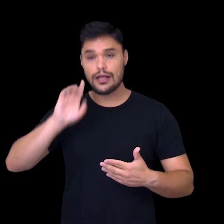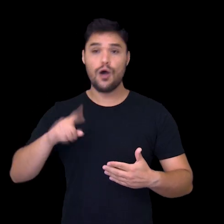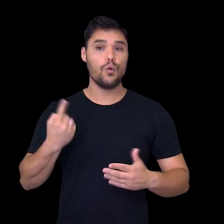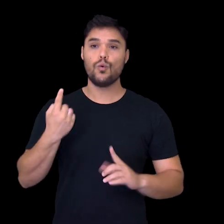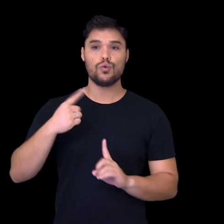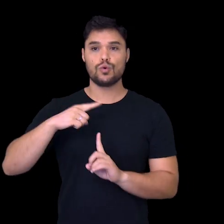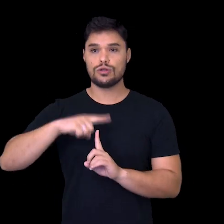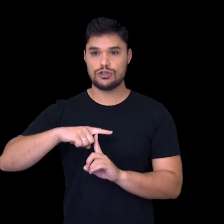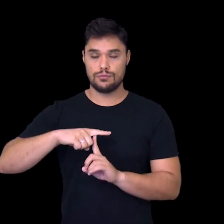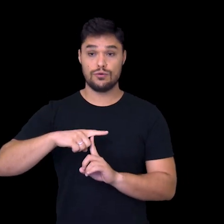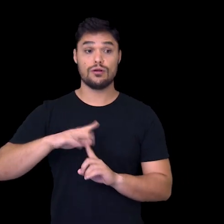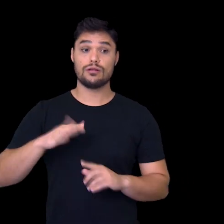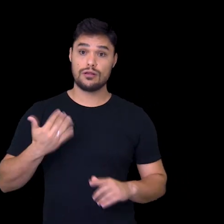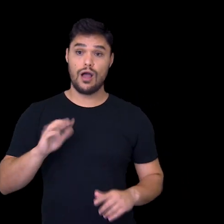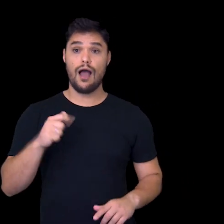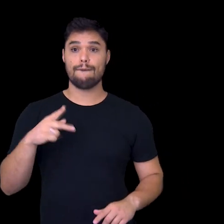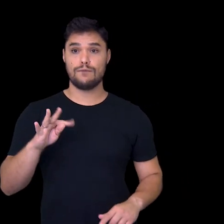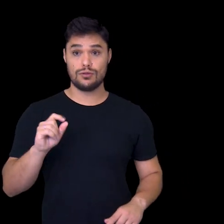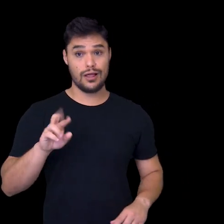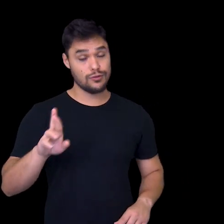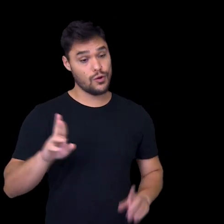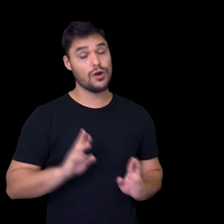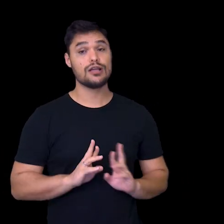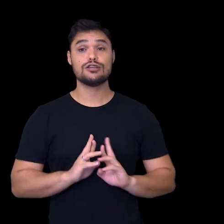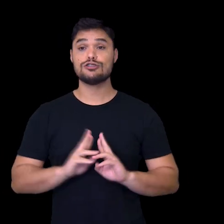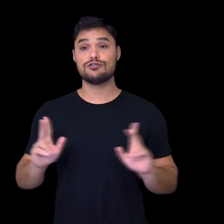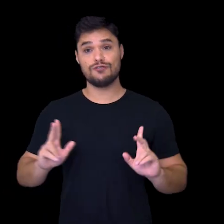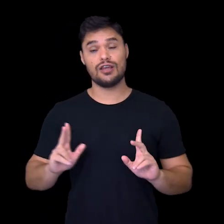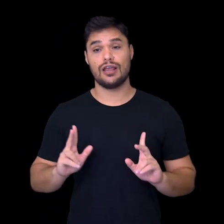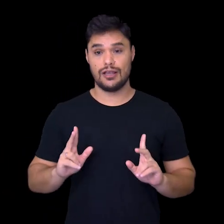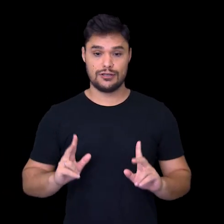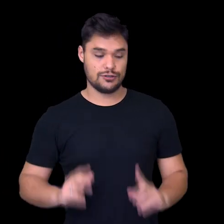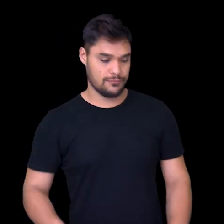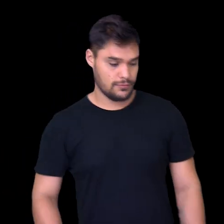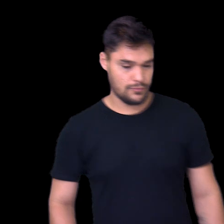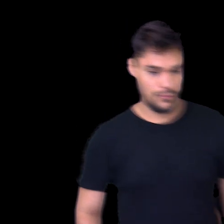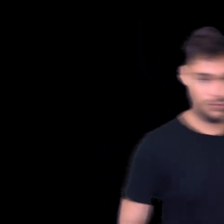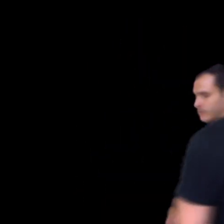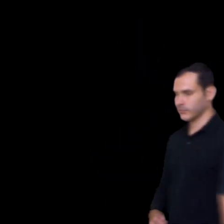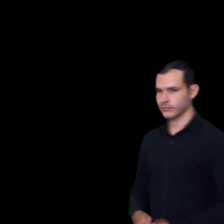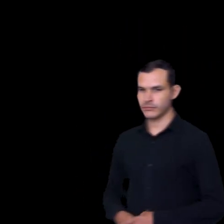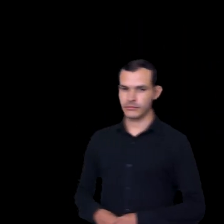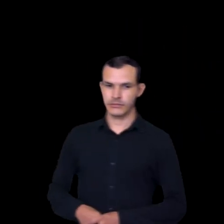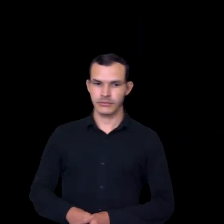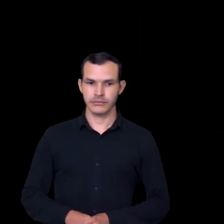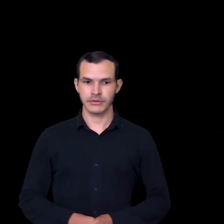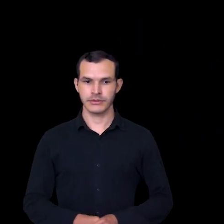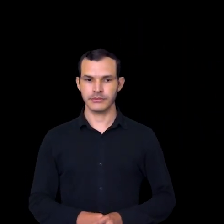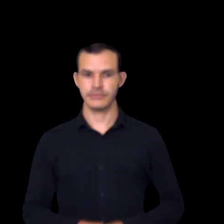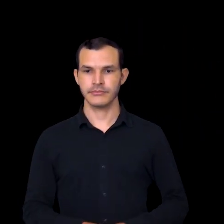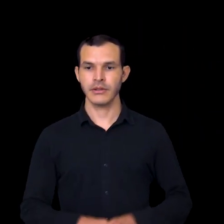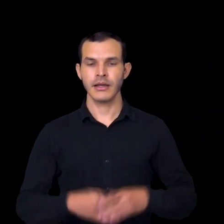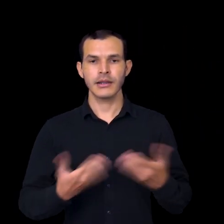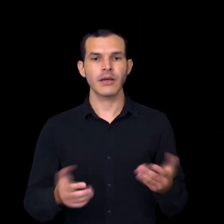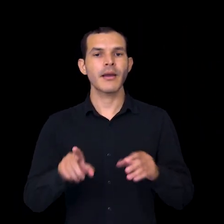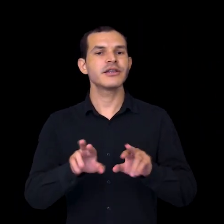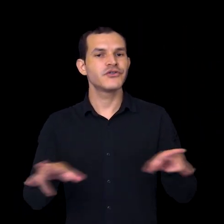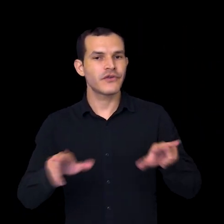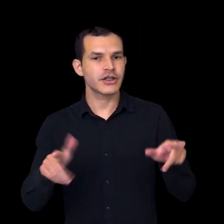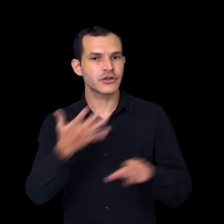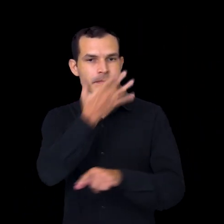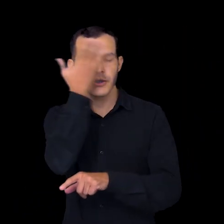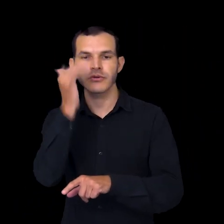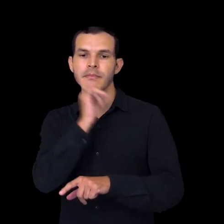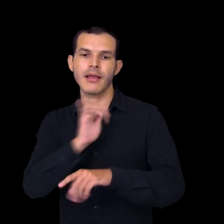pensar como um único tipo. Então, ser apontador é diferente de ser um auxiliar de obras, né?